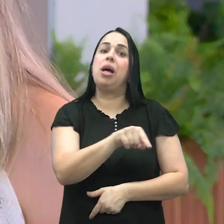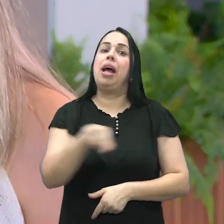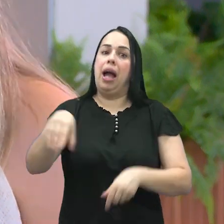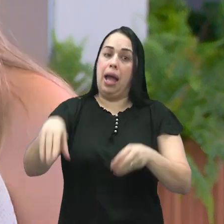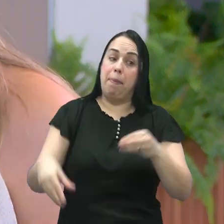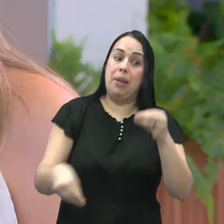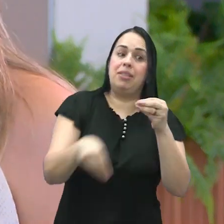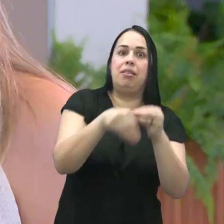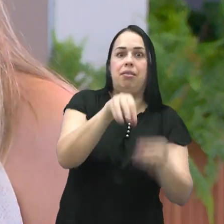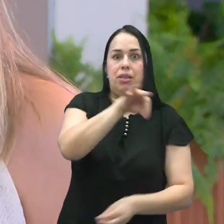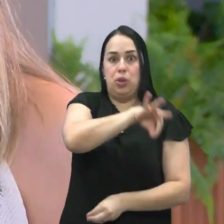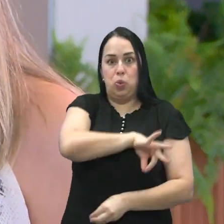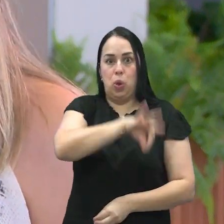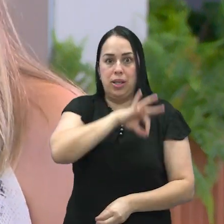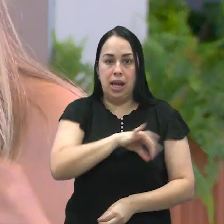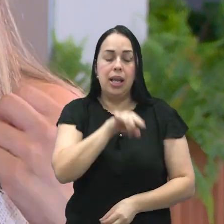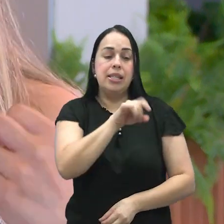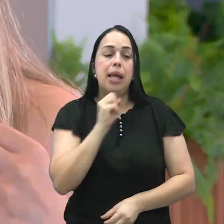um risco